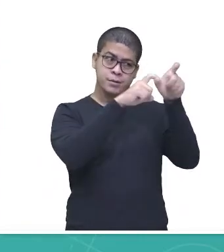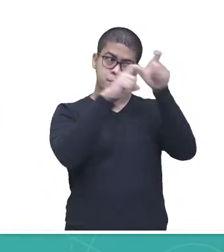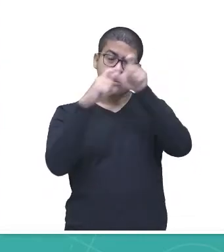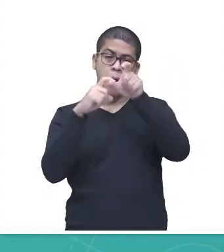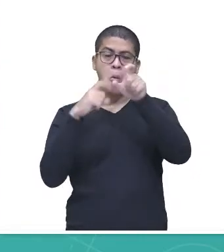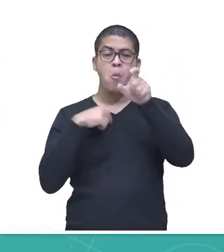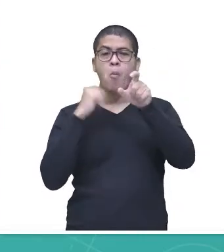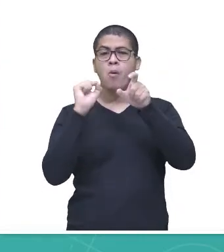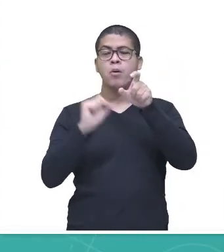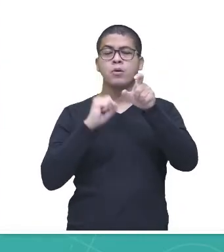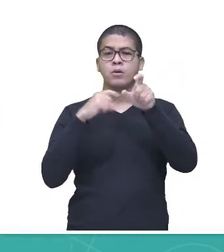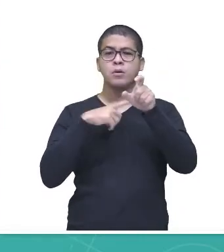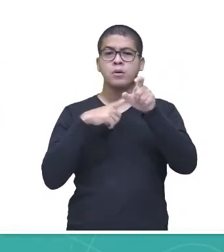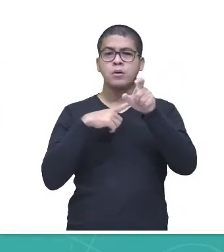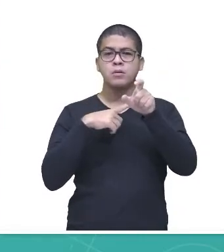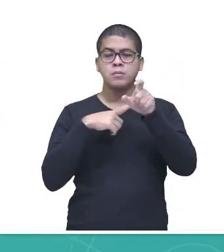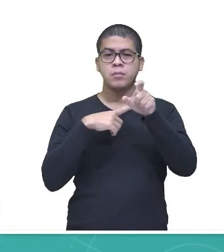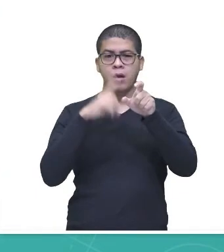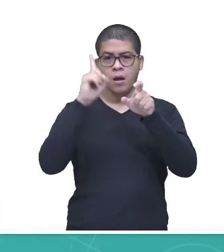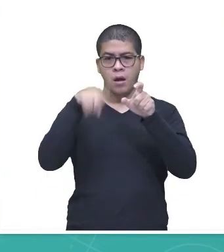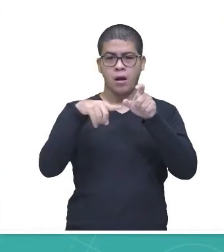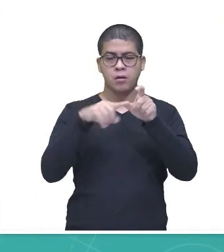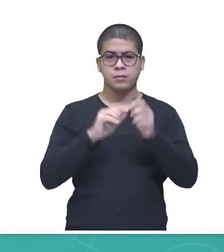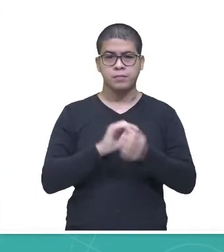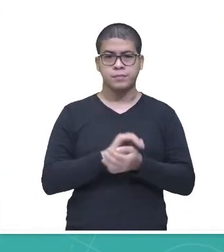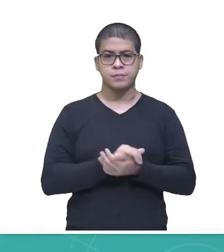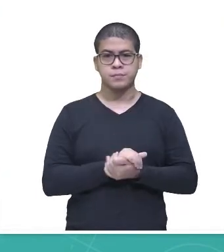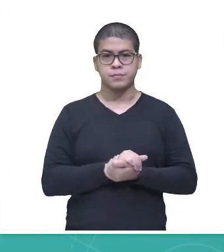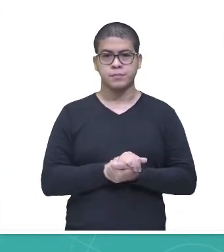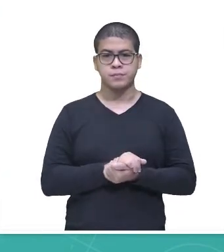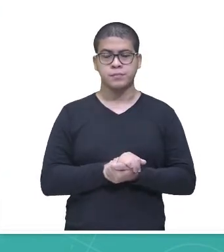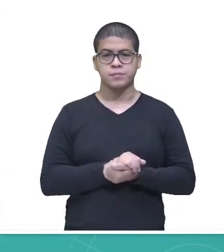a fim de adicioná-lo na coluna de minutos.